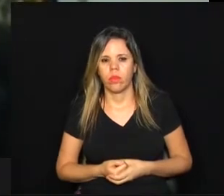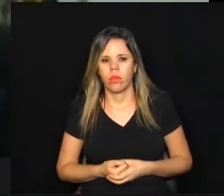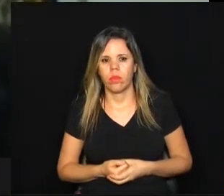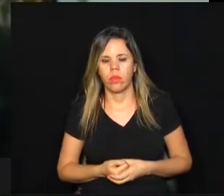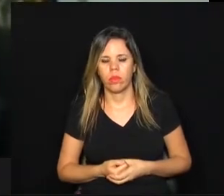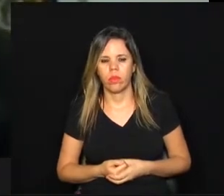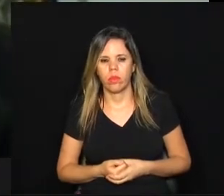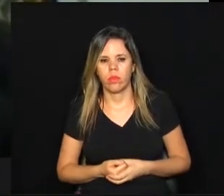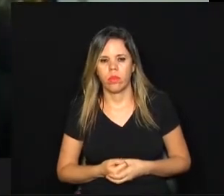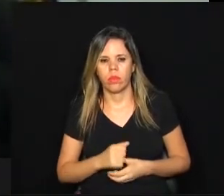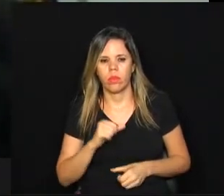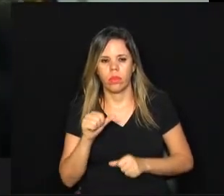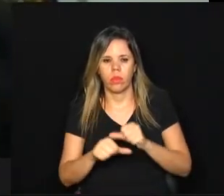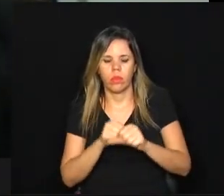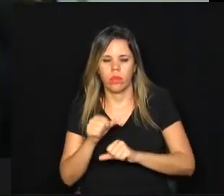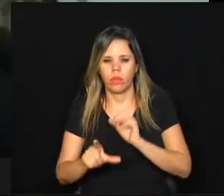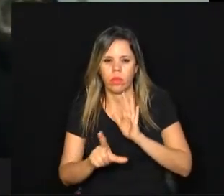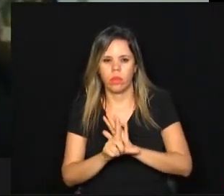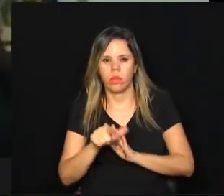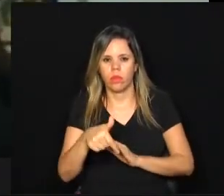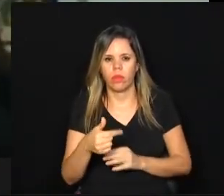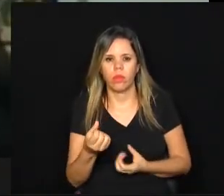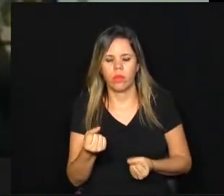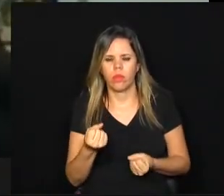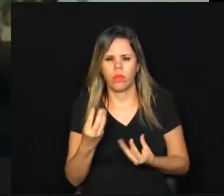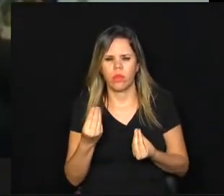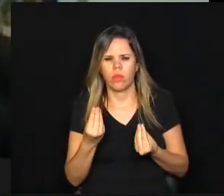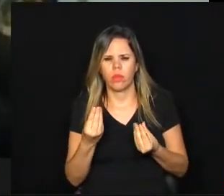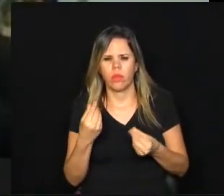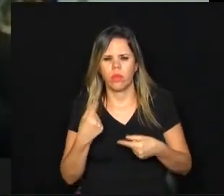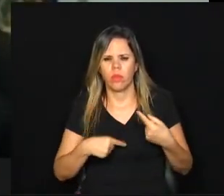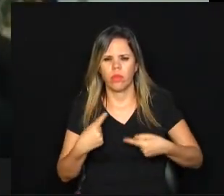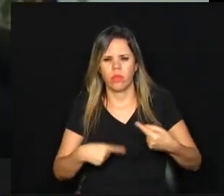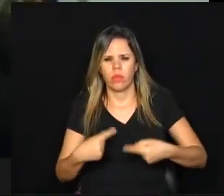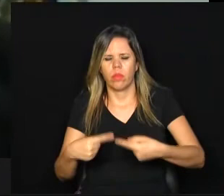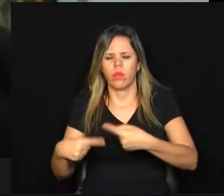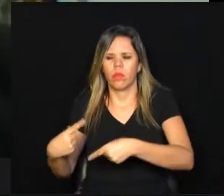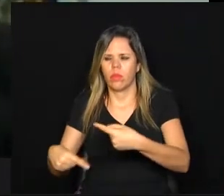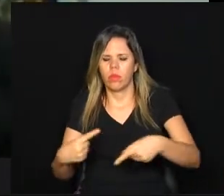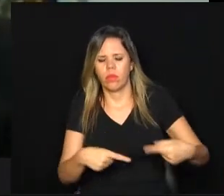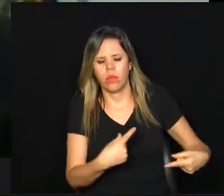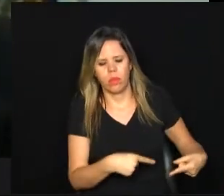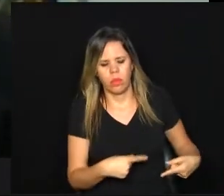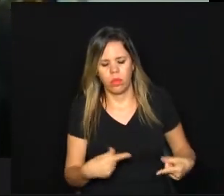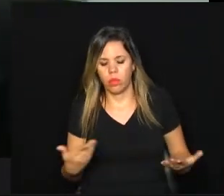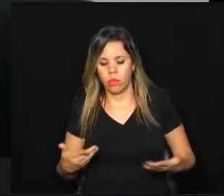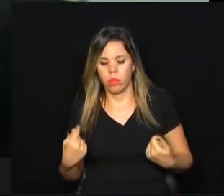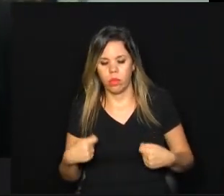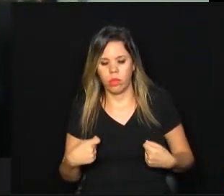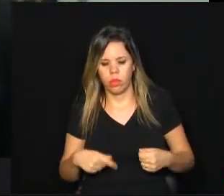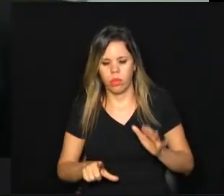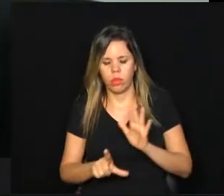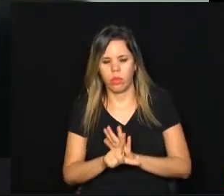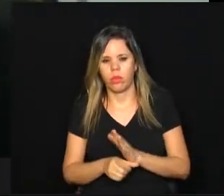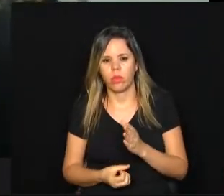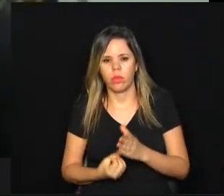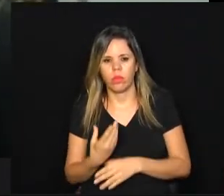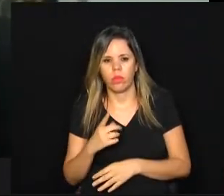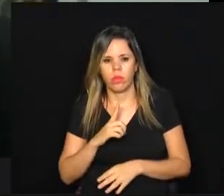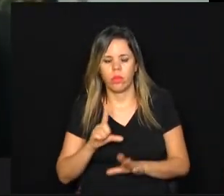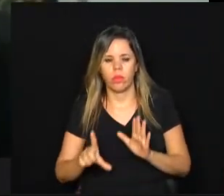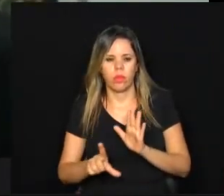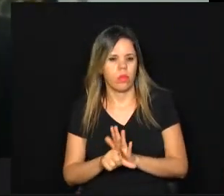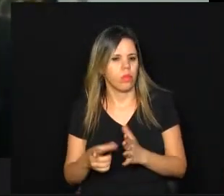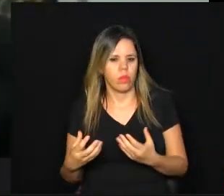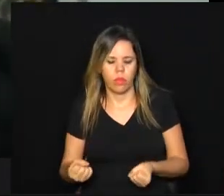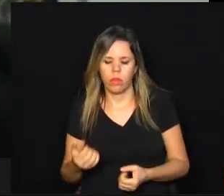foi transformada em lei depois de inúmeras discussões. Sim. Agora o que nós precisamos, tem a história da lei que pega e da lei que não